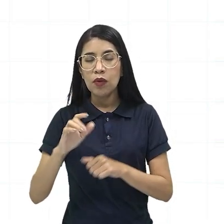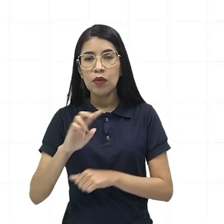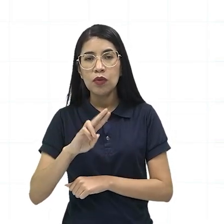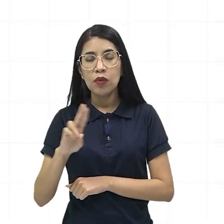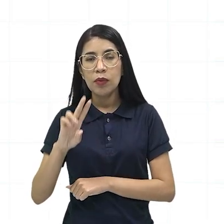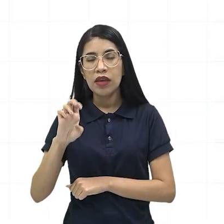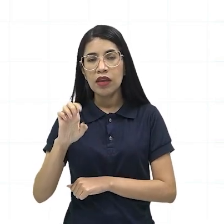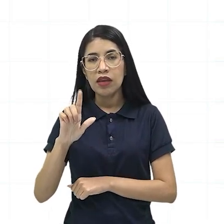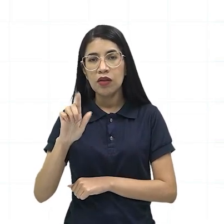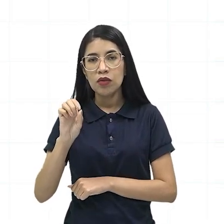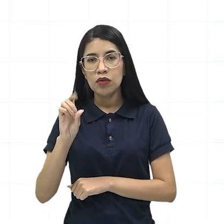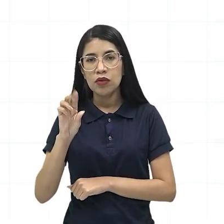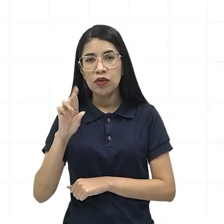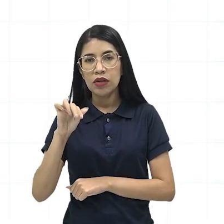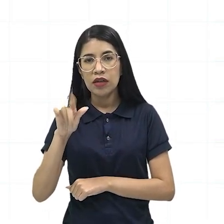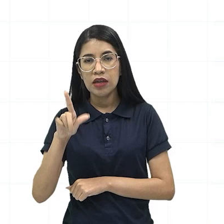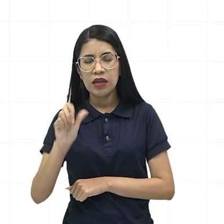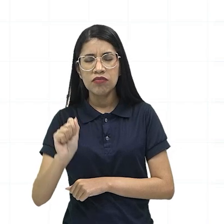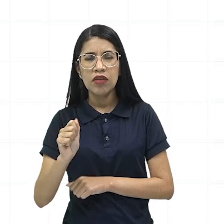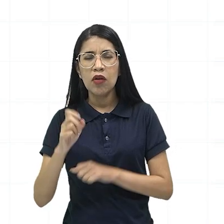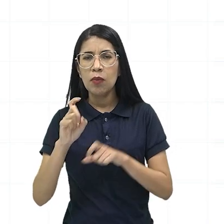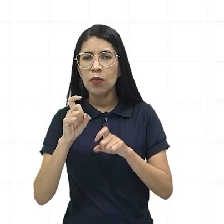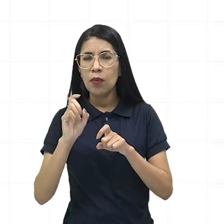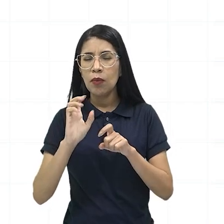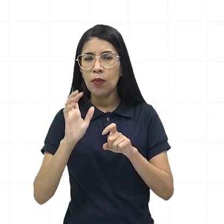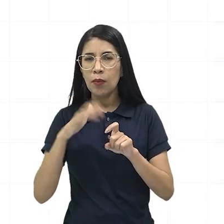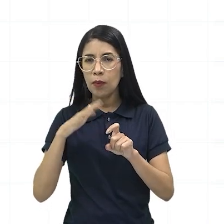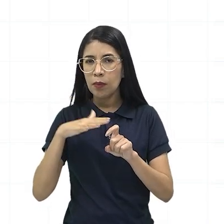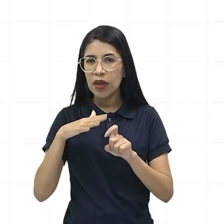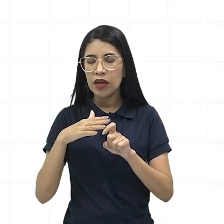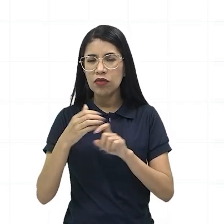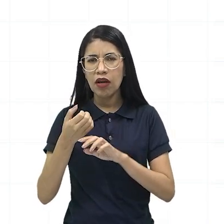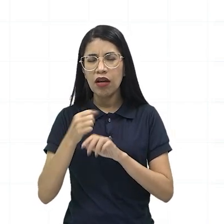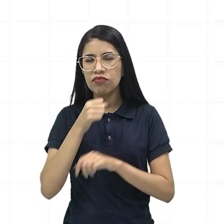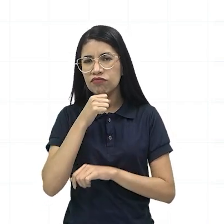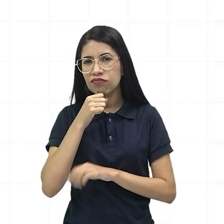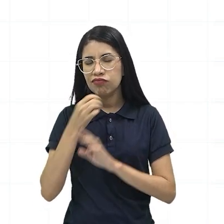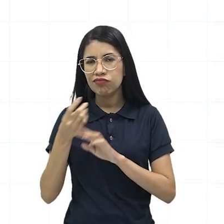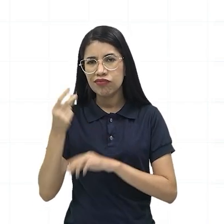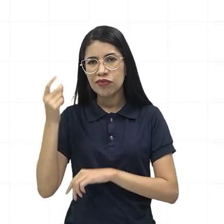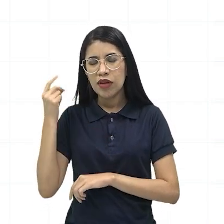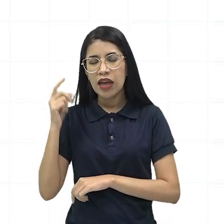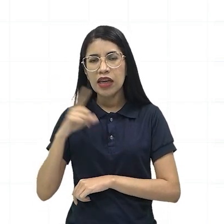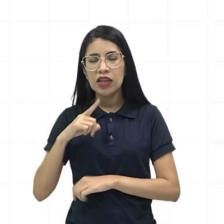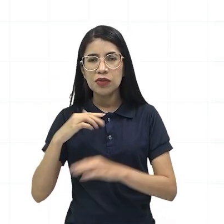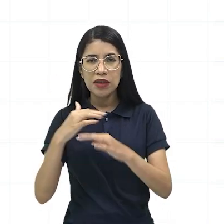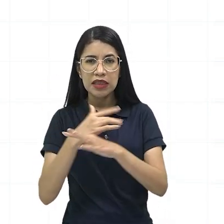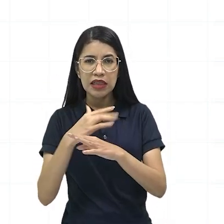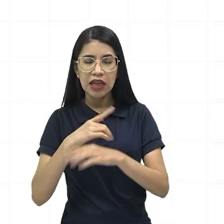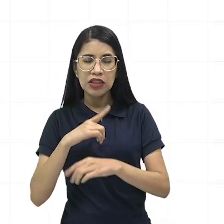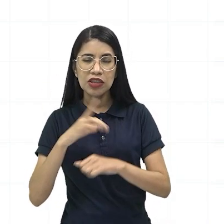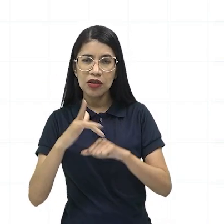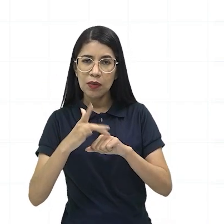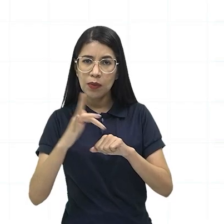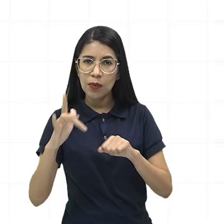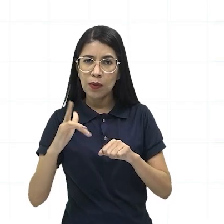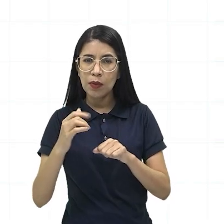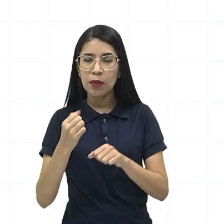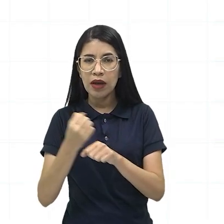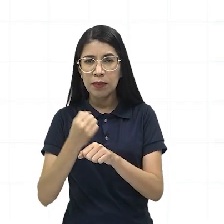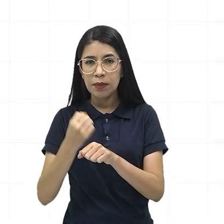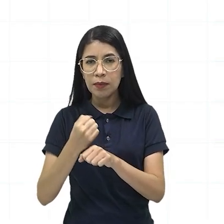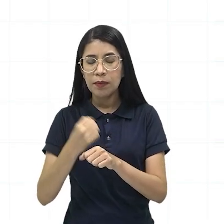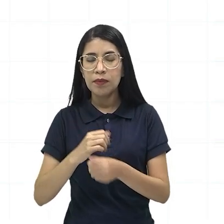um mito antigo que os colonizadores tinham, de que existia uma cidade toda feita de ouro, né? Então a gente já tem esse motivo da